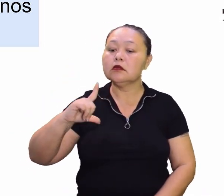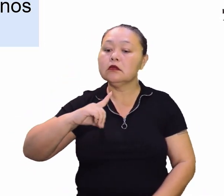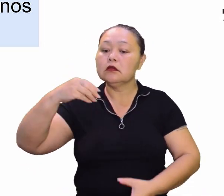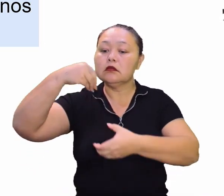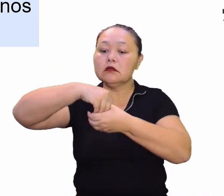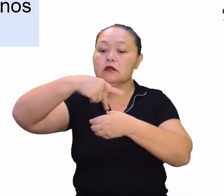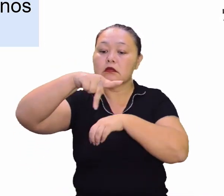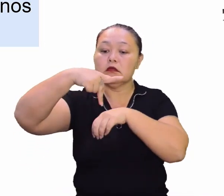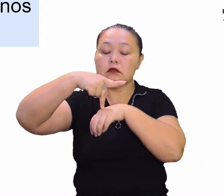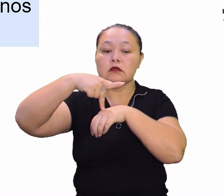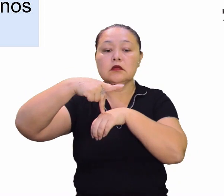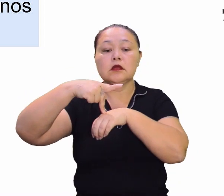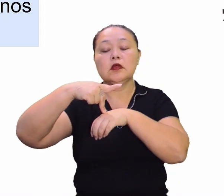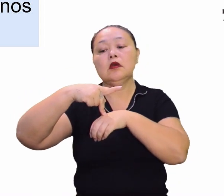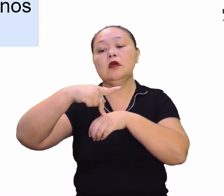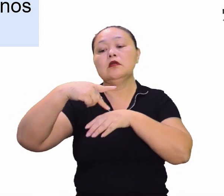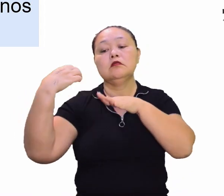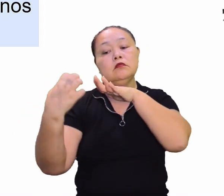tigres asiáticos?